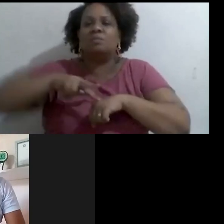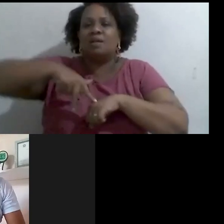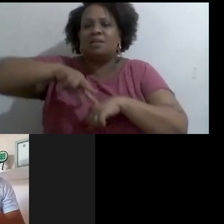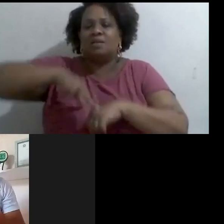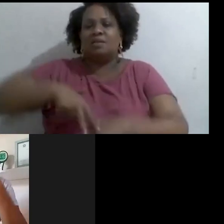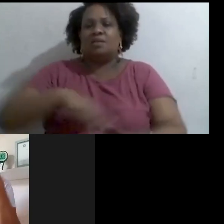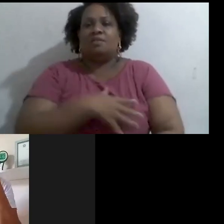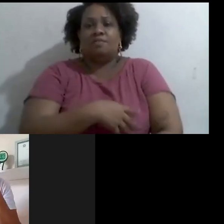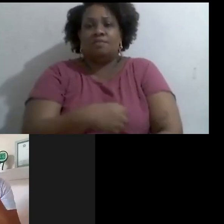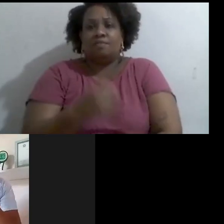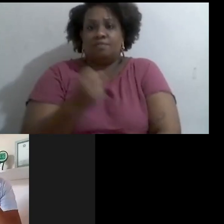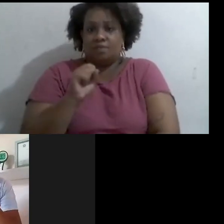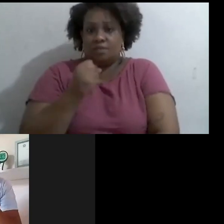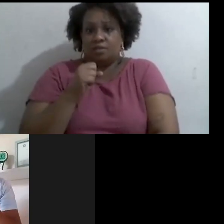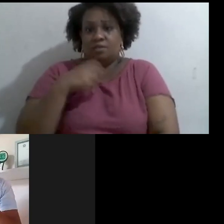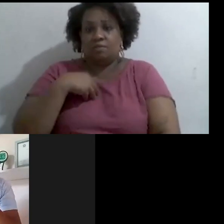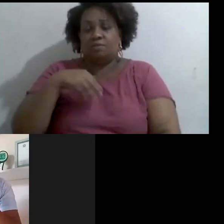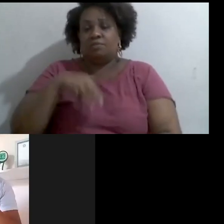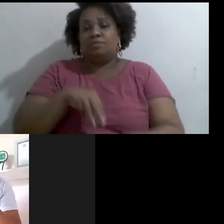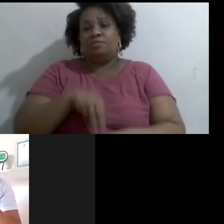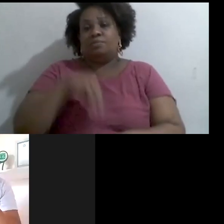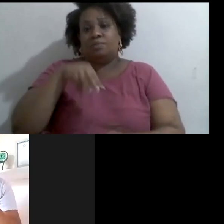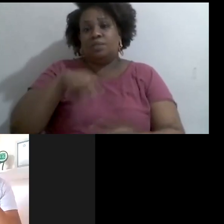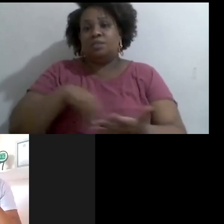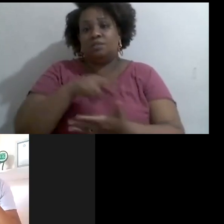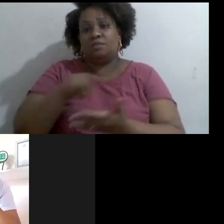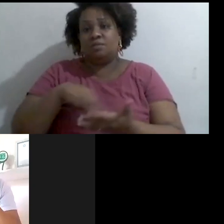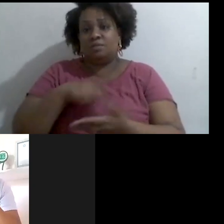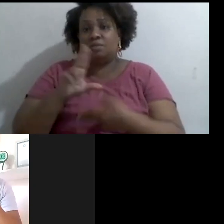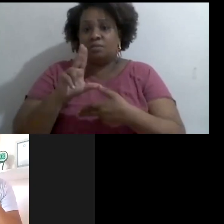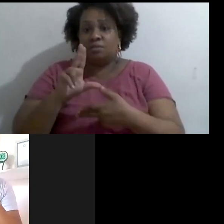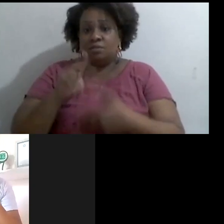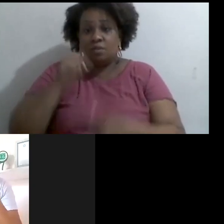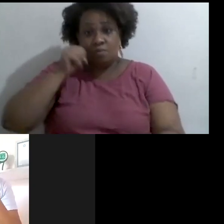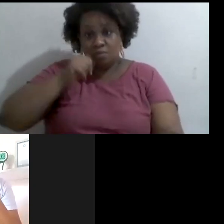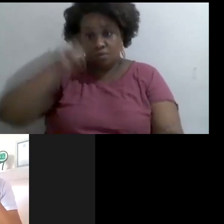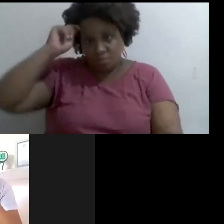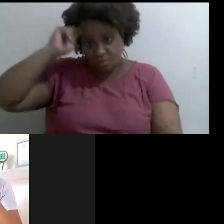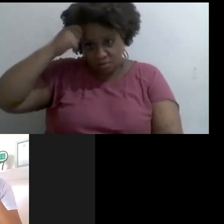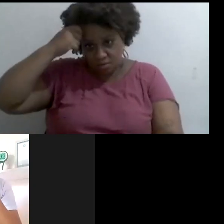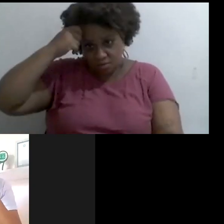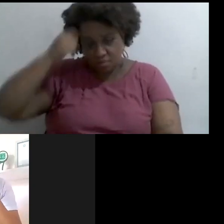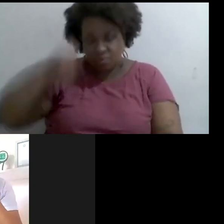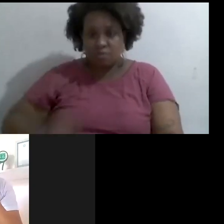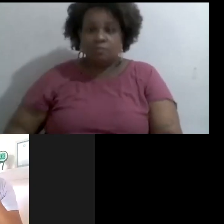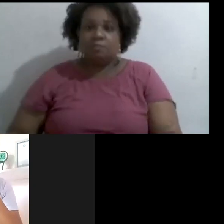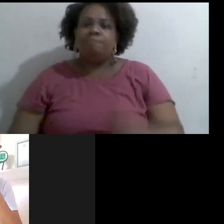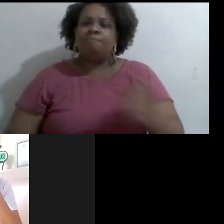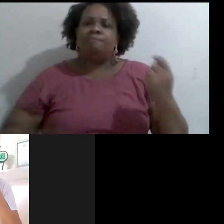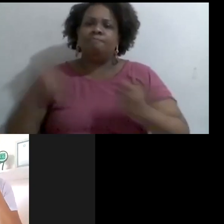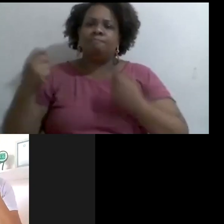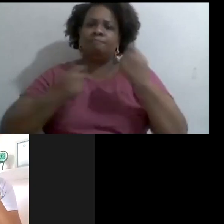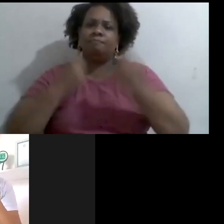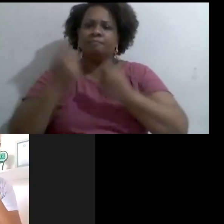Eu sou mestre em dança pela Universidade Federal da Bahia, eu sou mulher negra, A gente vem realizando o Festival Arte